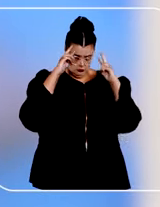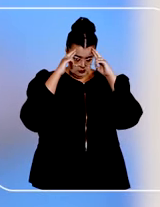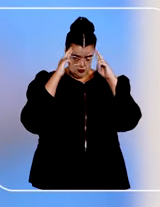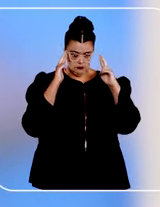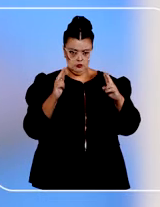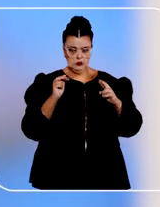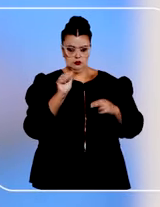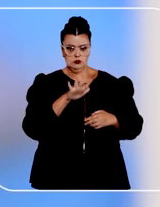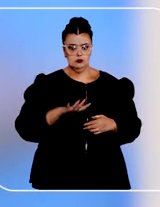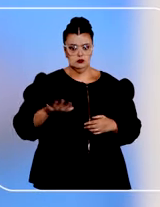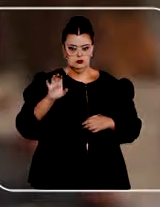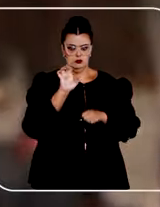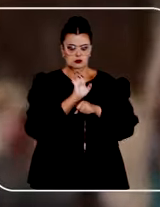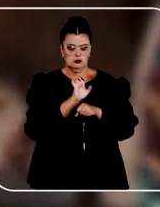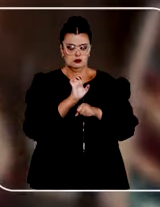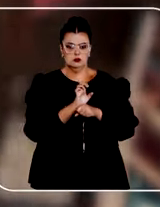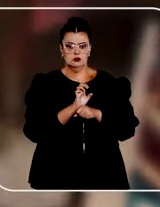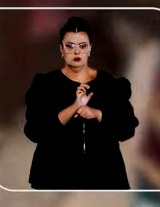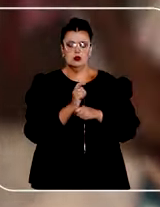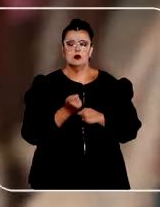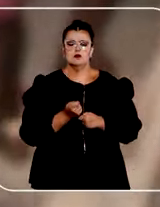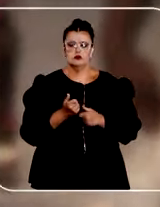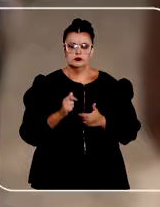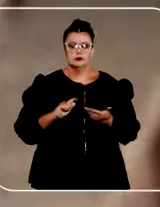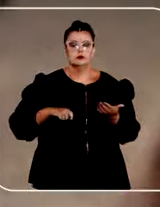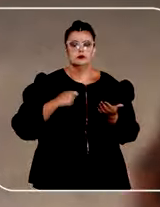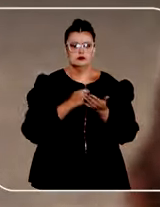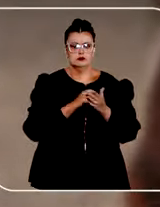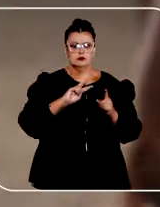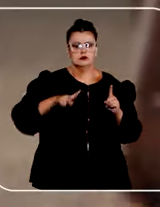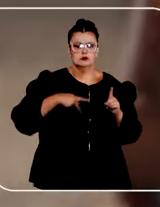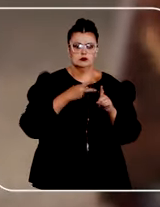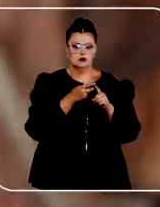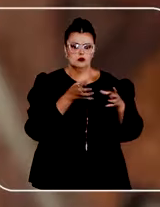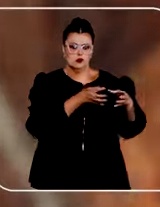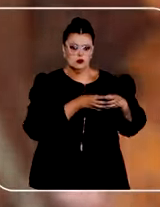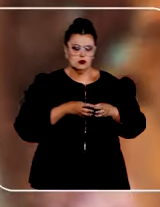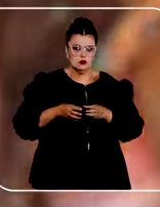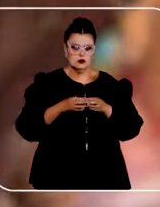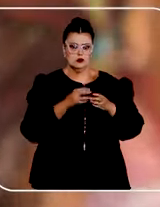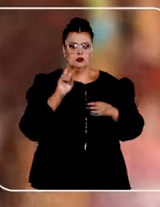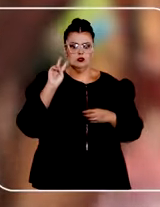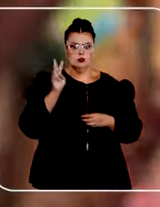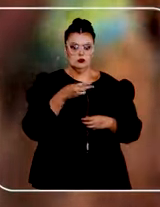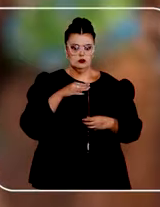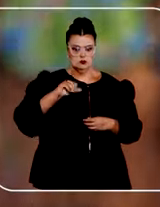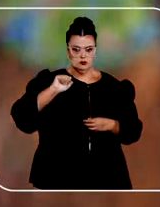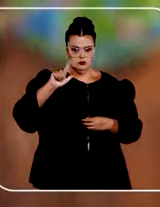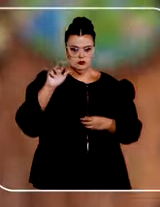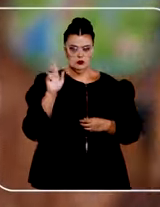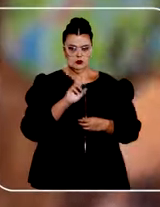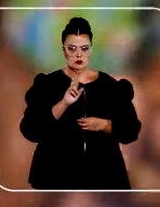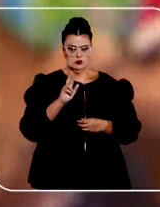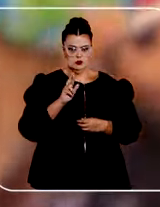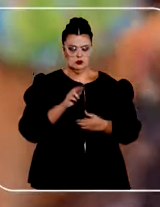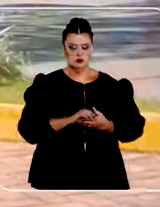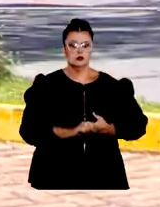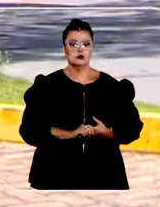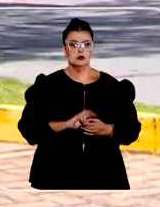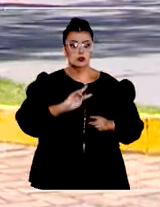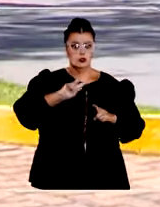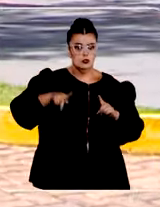comunidade indígena do Estado a indenização por danos morais coletivos fixada em r$ 2000 pelo juízo de primeiro